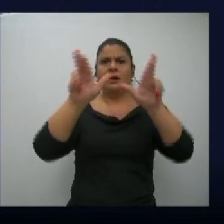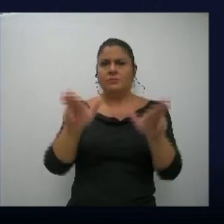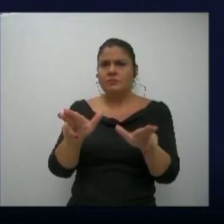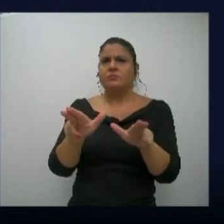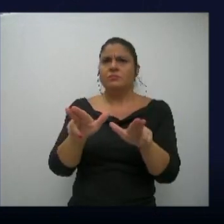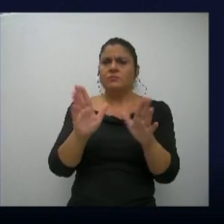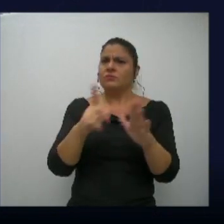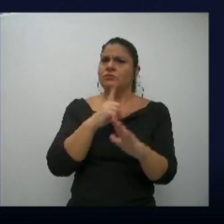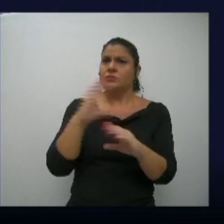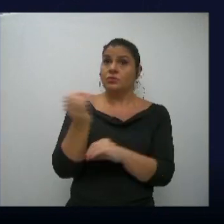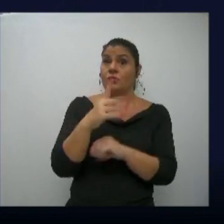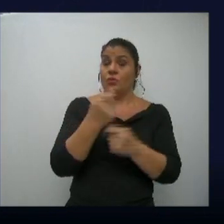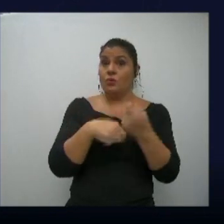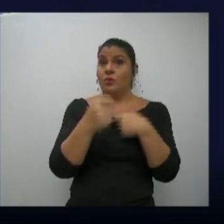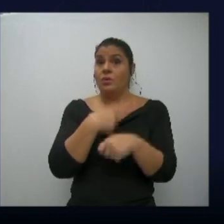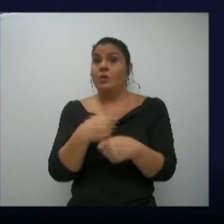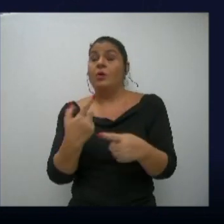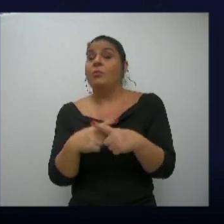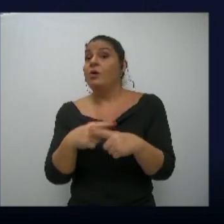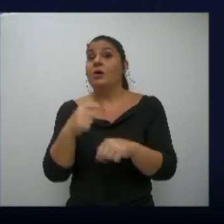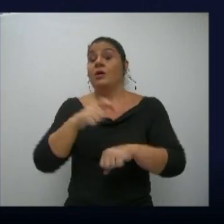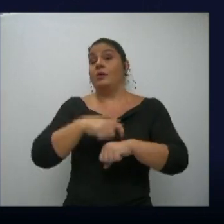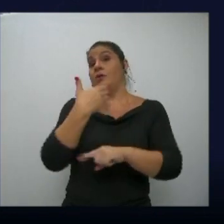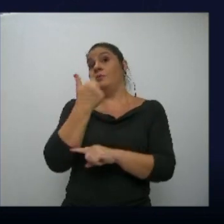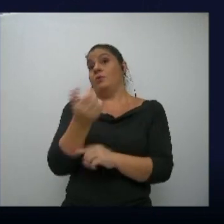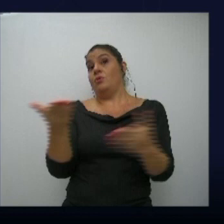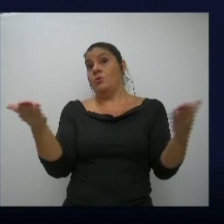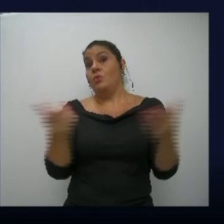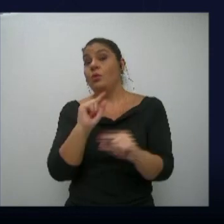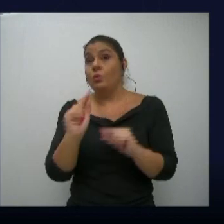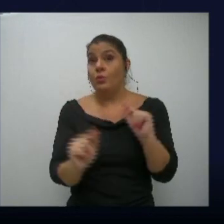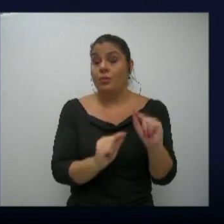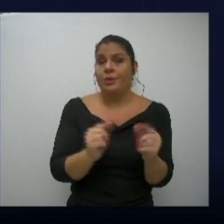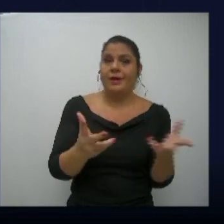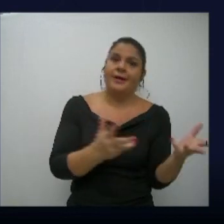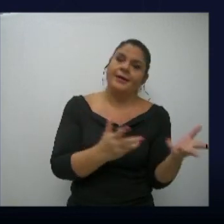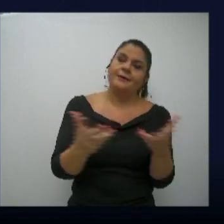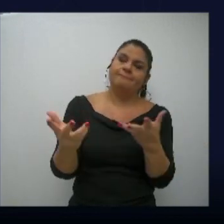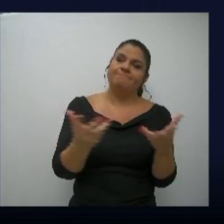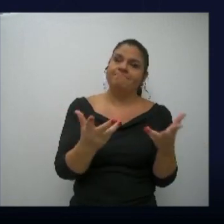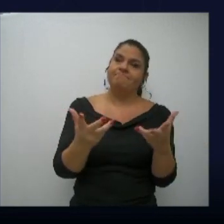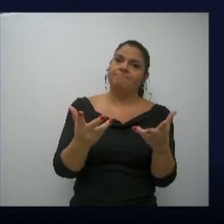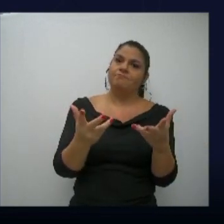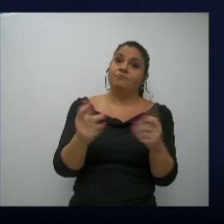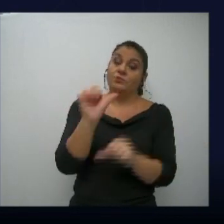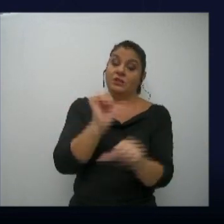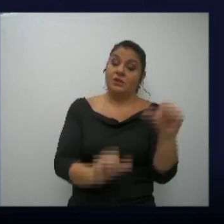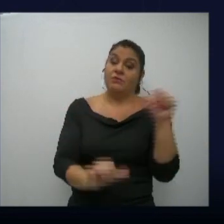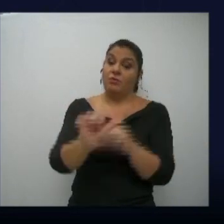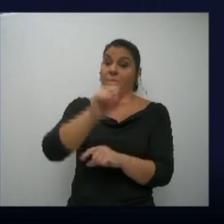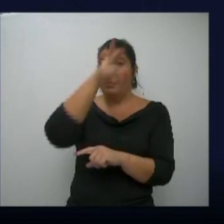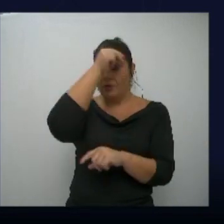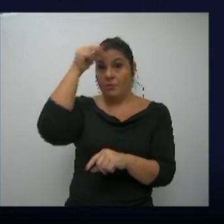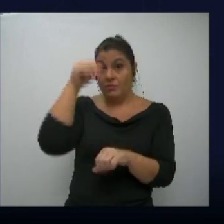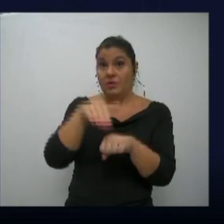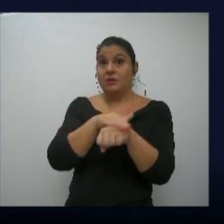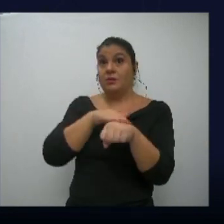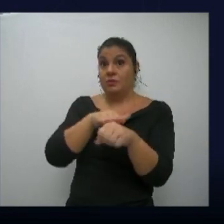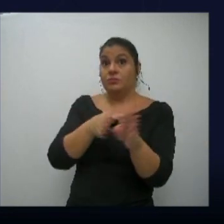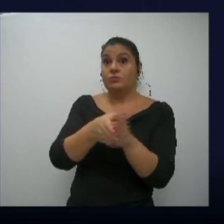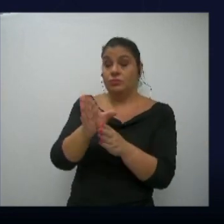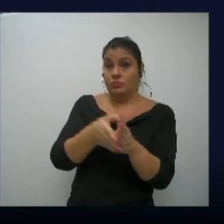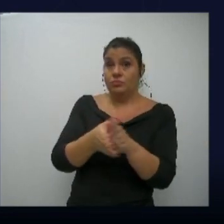investimentos novos negócios achamos que não é o melhor momento hoje dica de se tornar público é uma conversa que está aí no